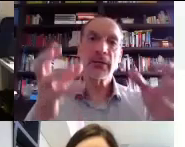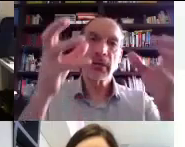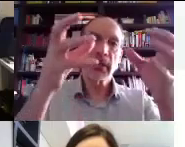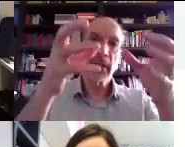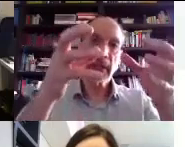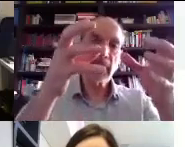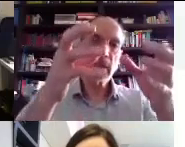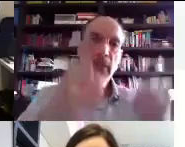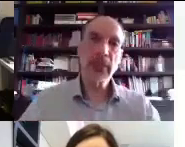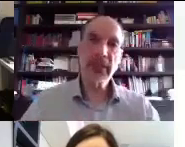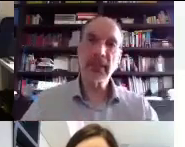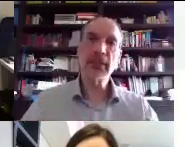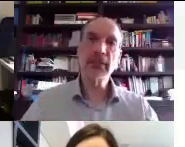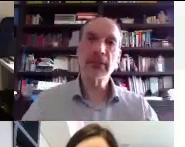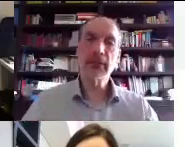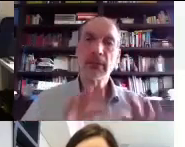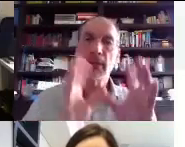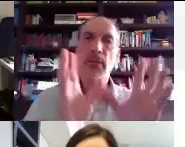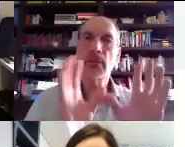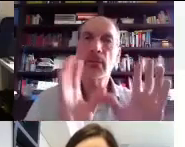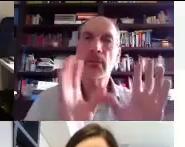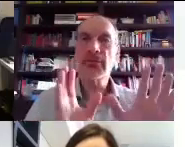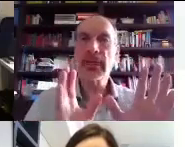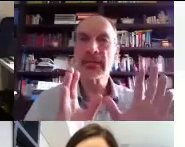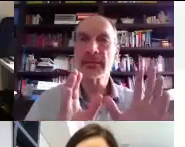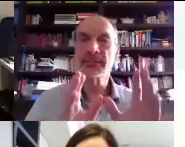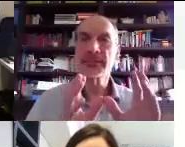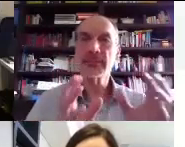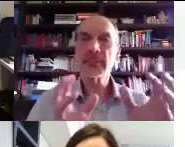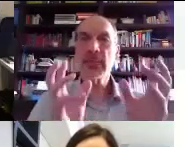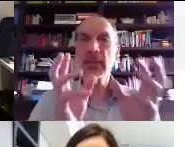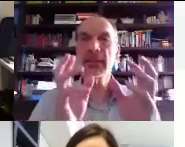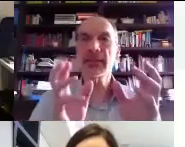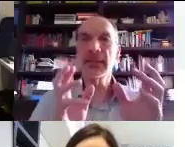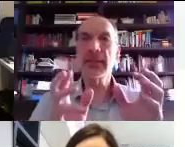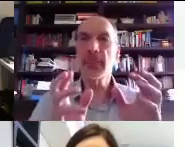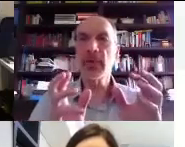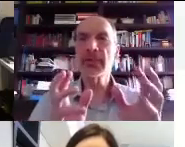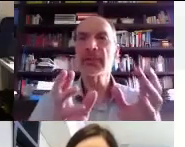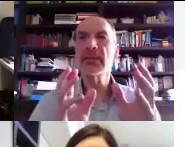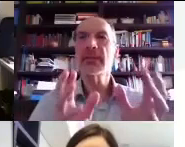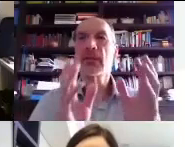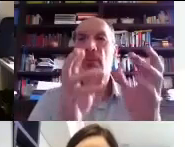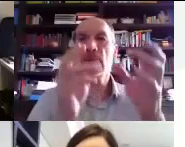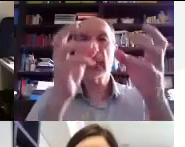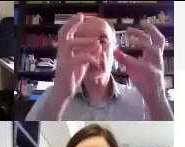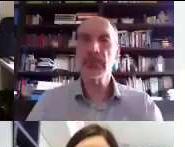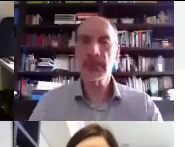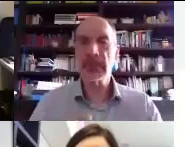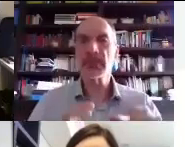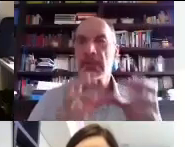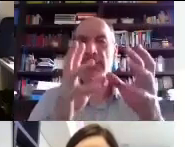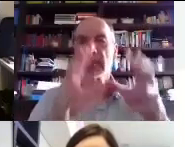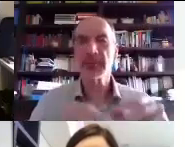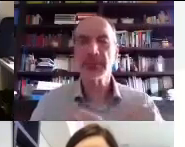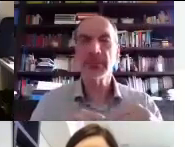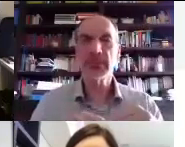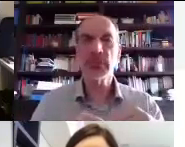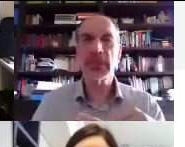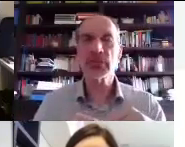inicial, aquele modelo lisinho, como uma referência. E depois, um modelo das